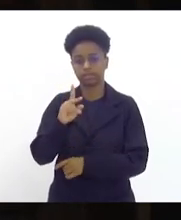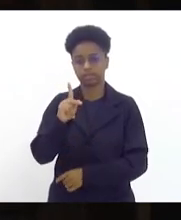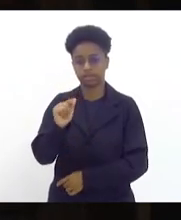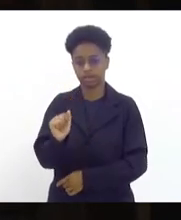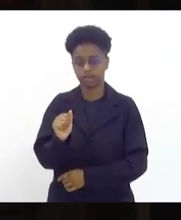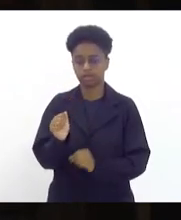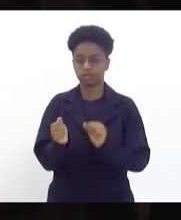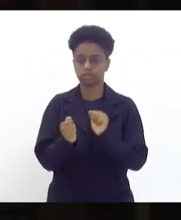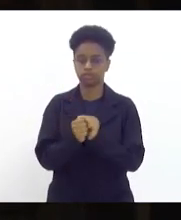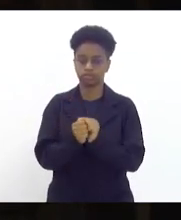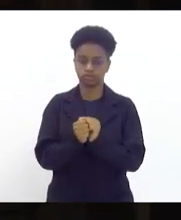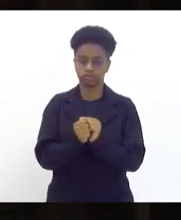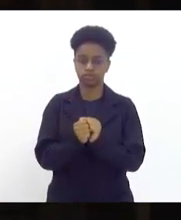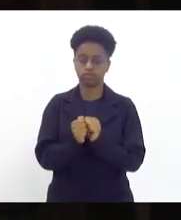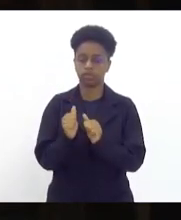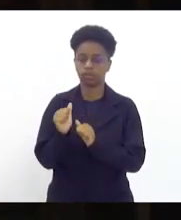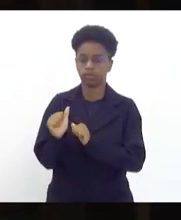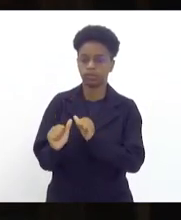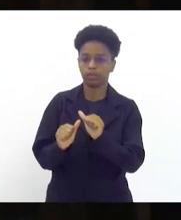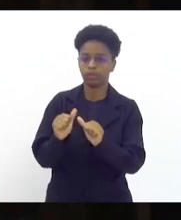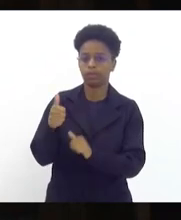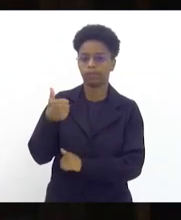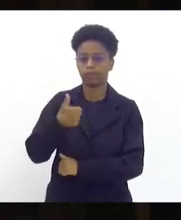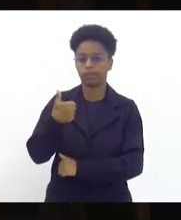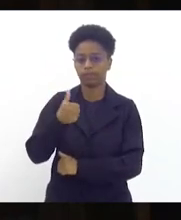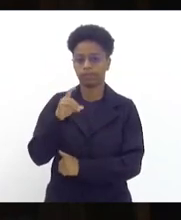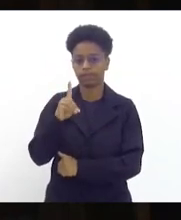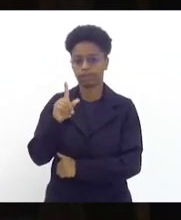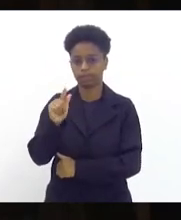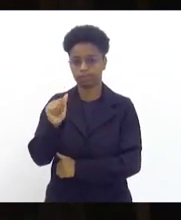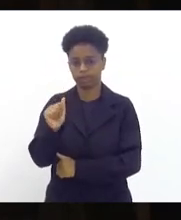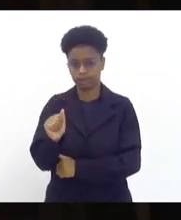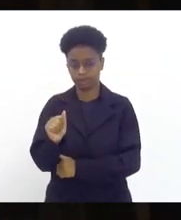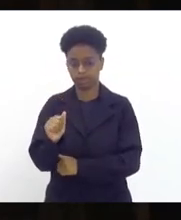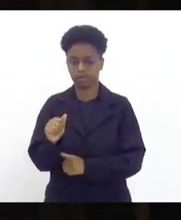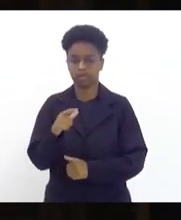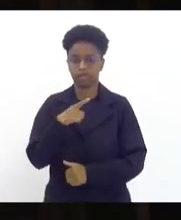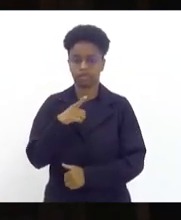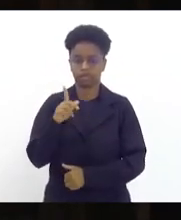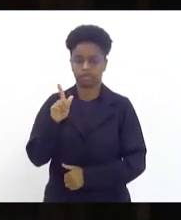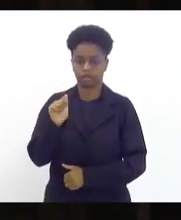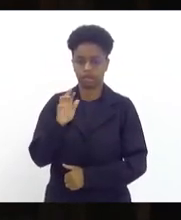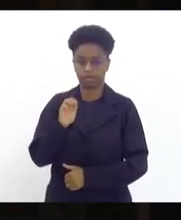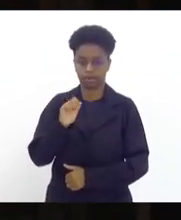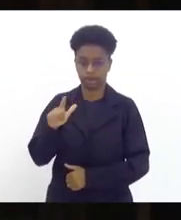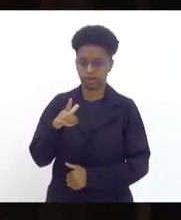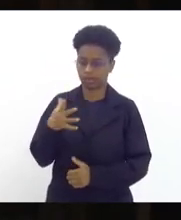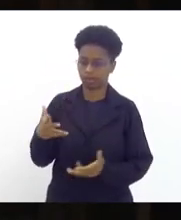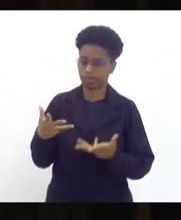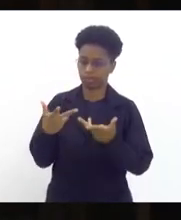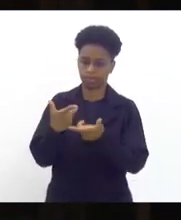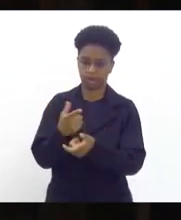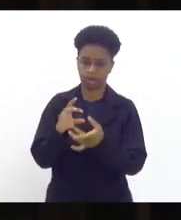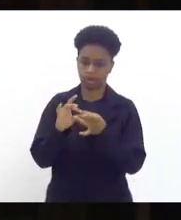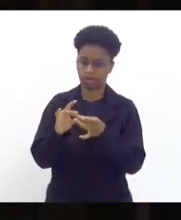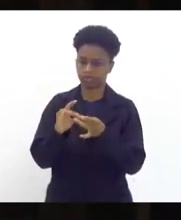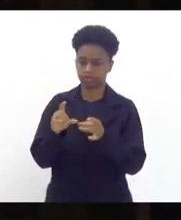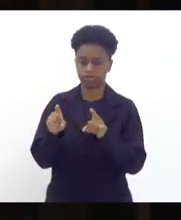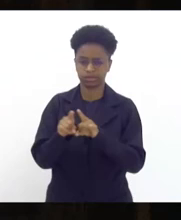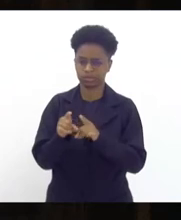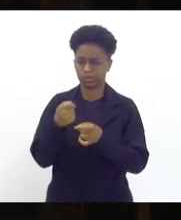com a mudança do primeiro DPA Dr Gabriel Fernando é excelente parceiro Dispensa comentários